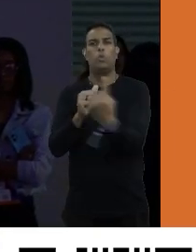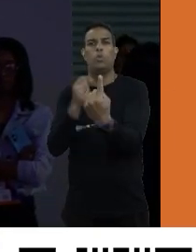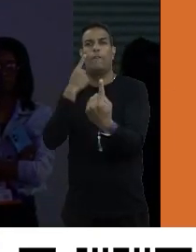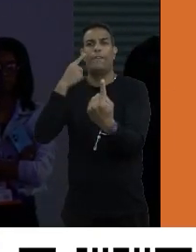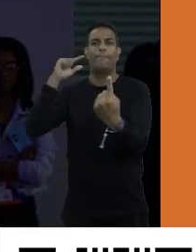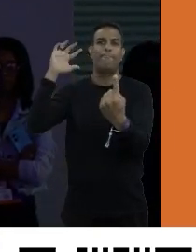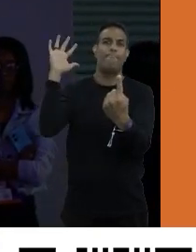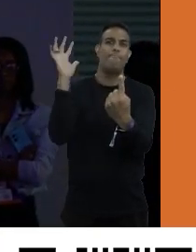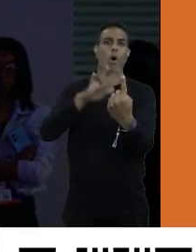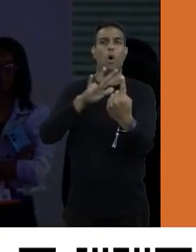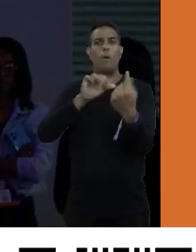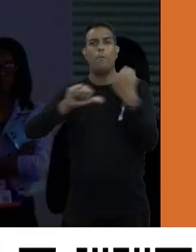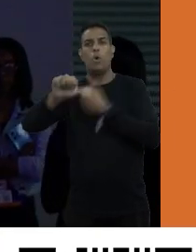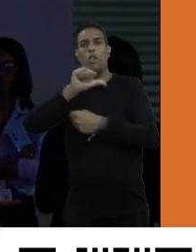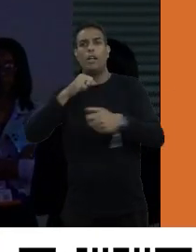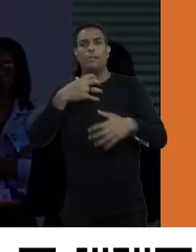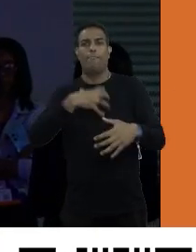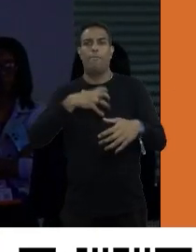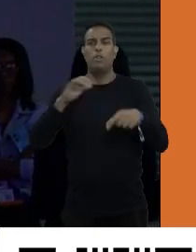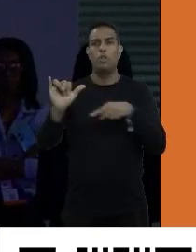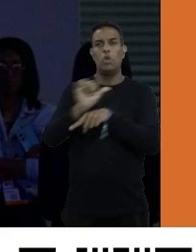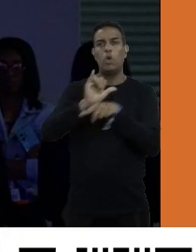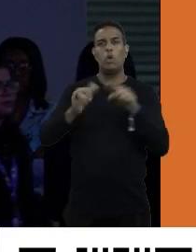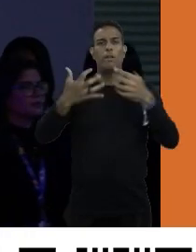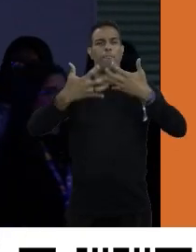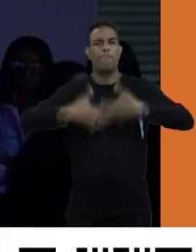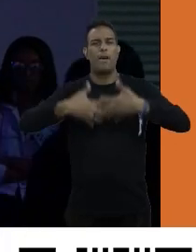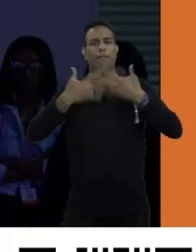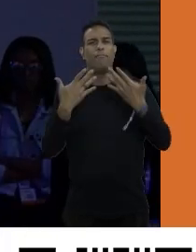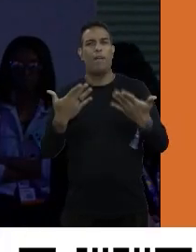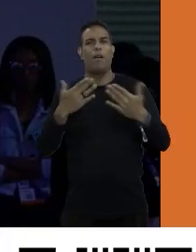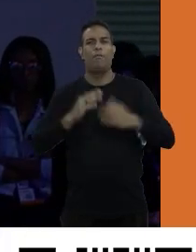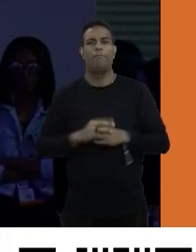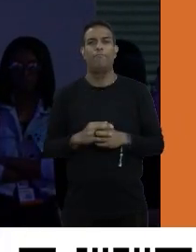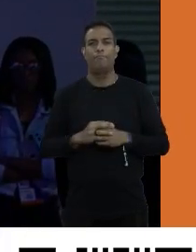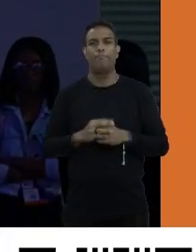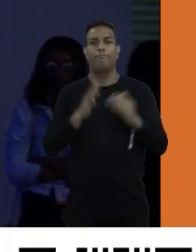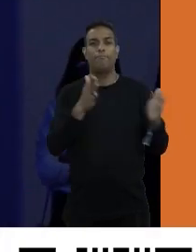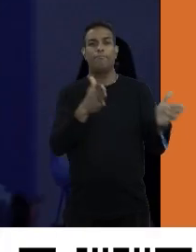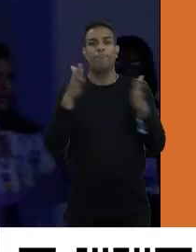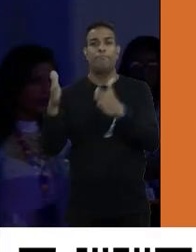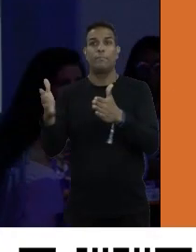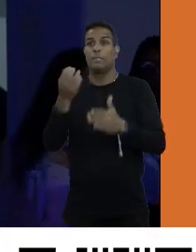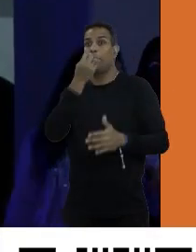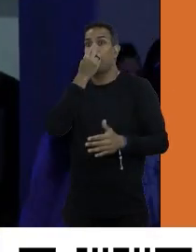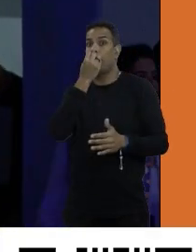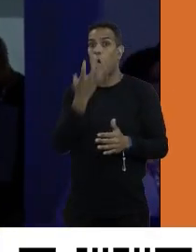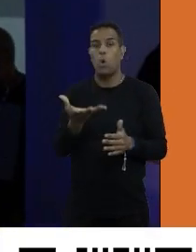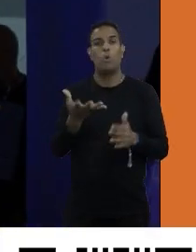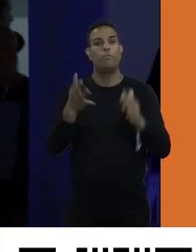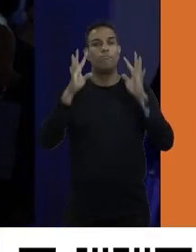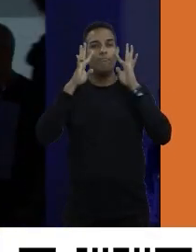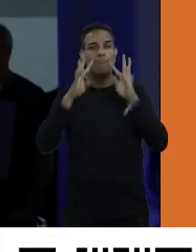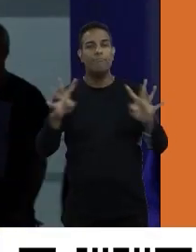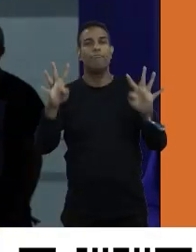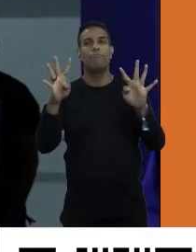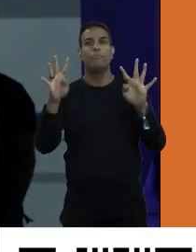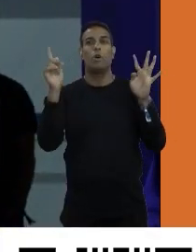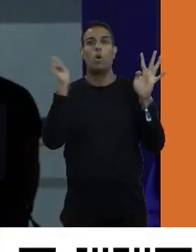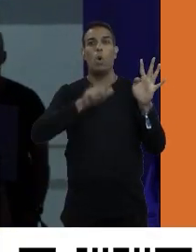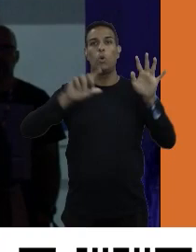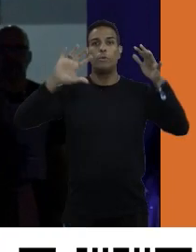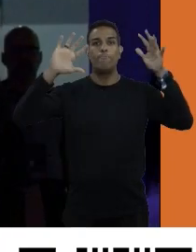eu ia sacar e eu tive que mudar minha programação mental ali na hora. E eu fui para onde eu sou bom. Meu saque bom era para o